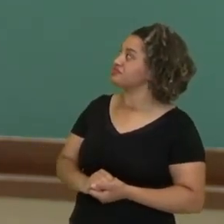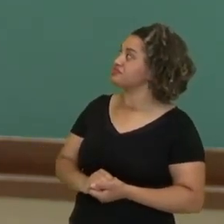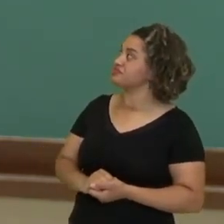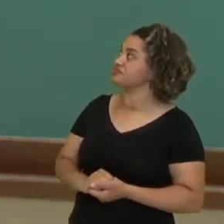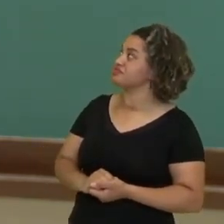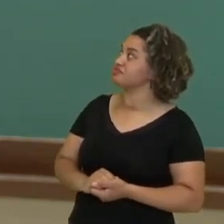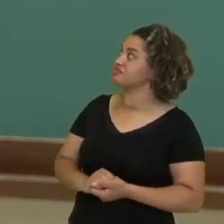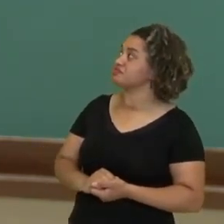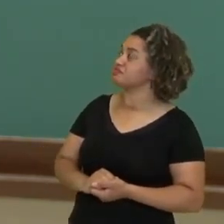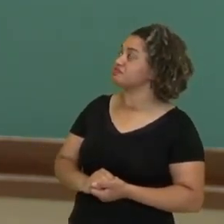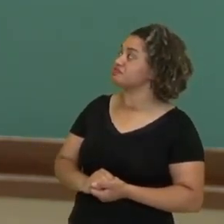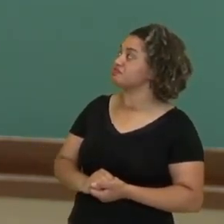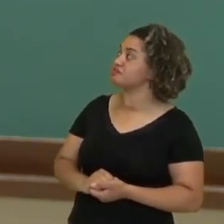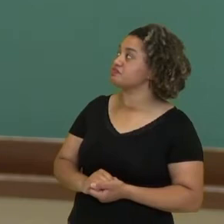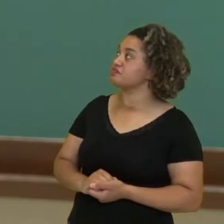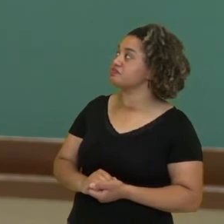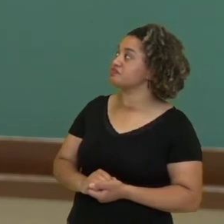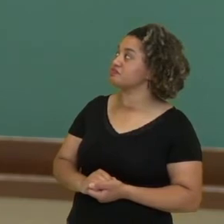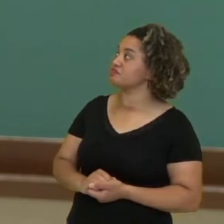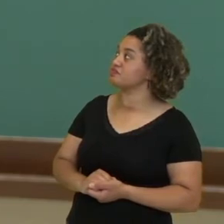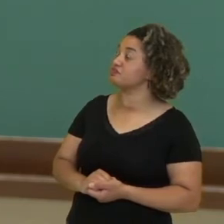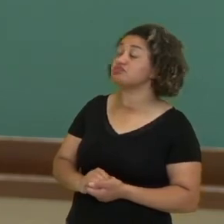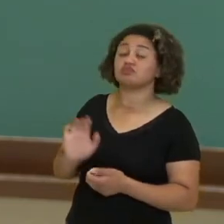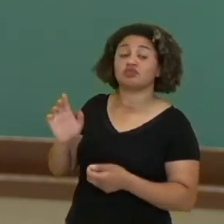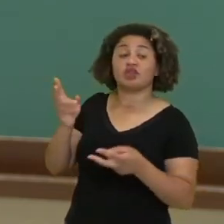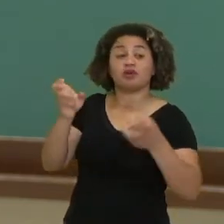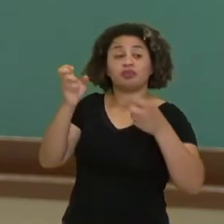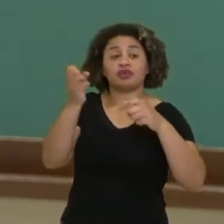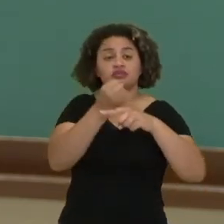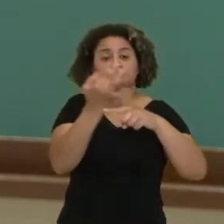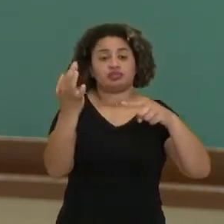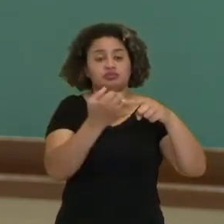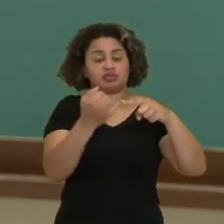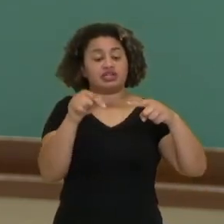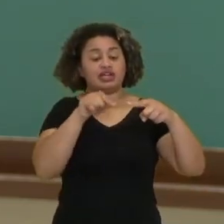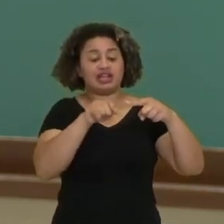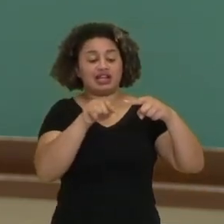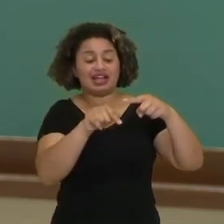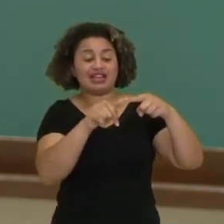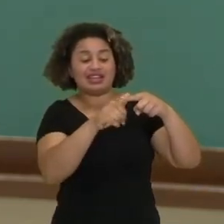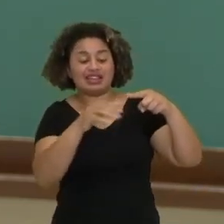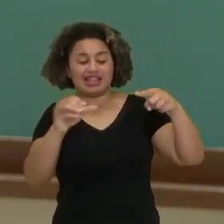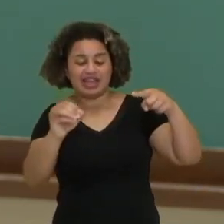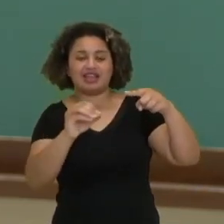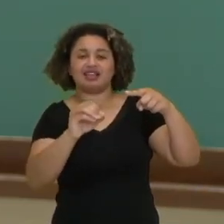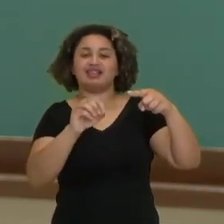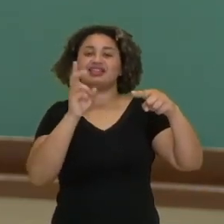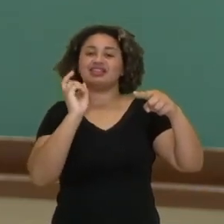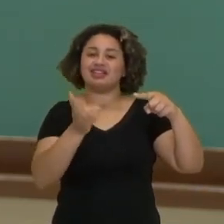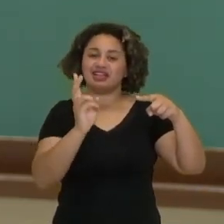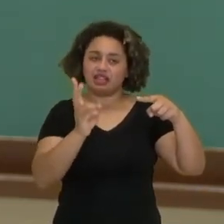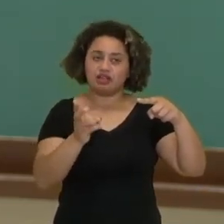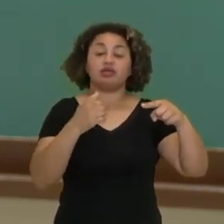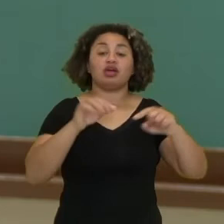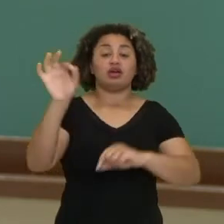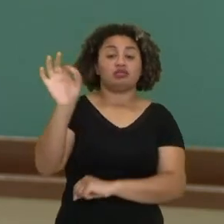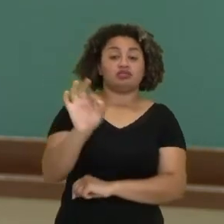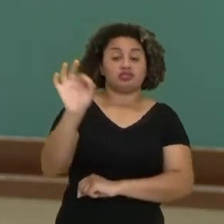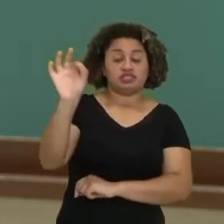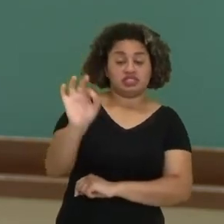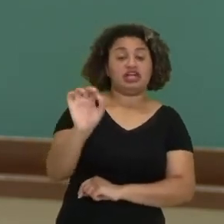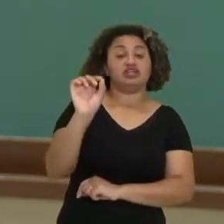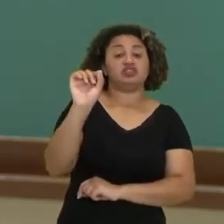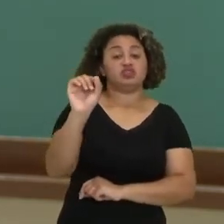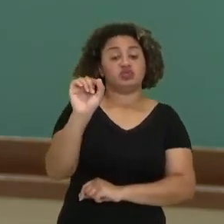as razões possuem denominadores iguais a 100. A porcentagem, ela é uma